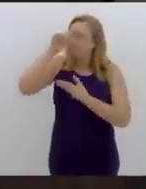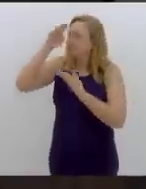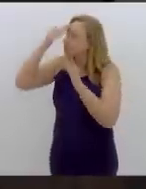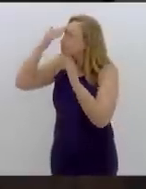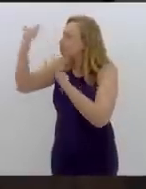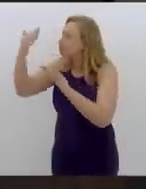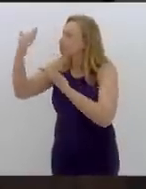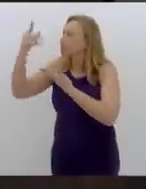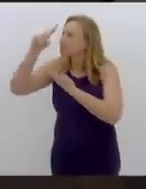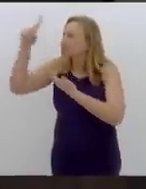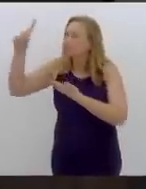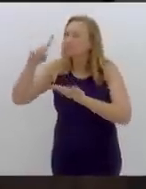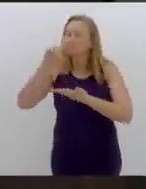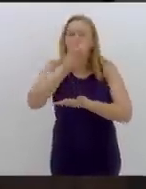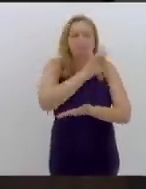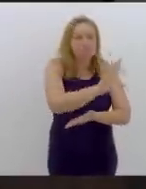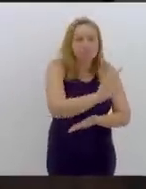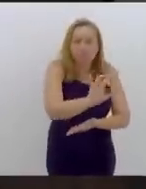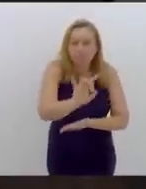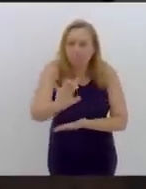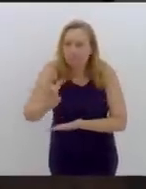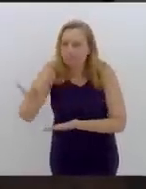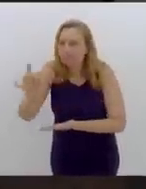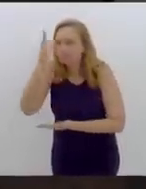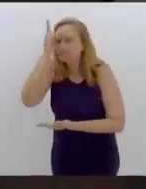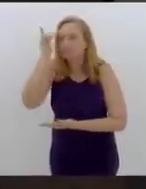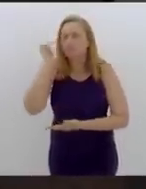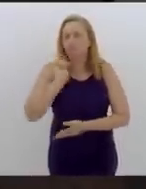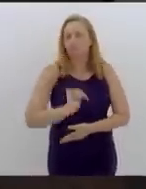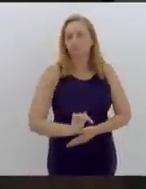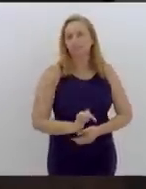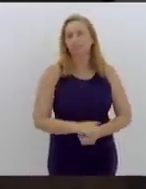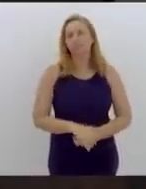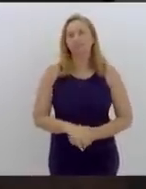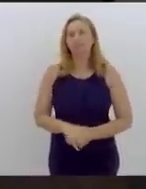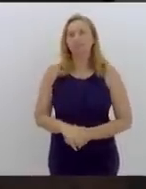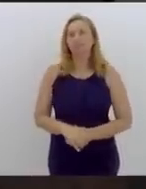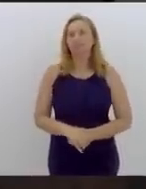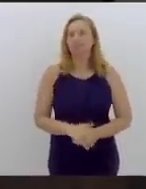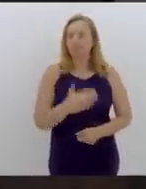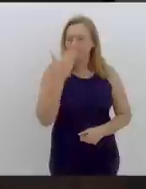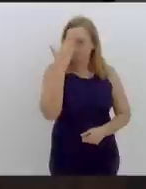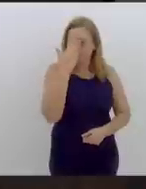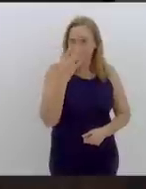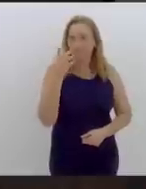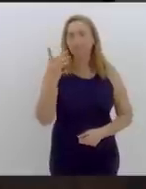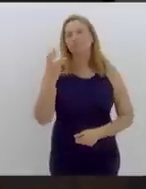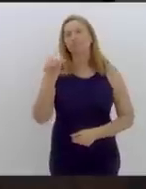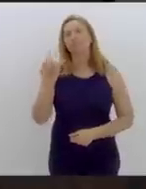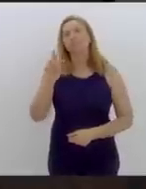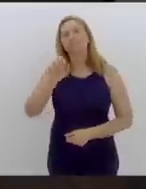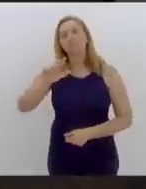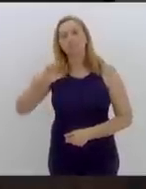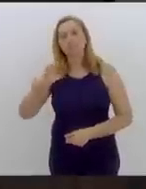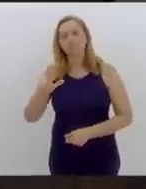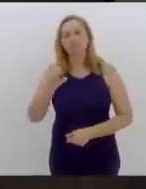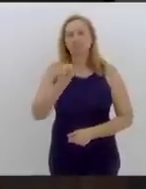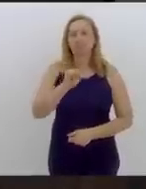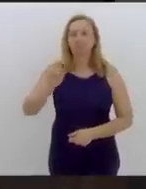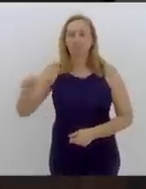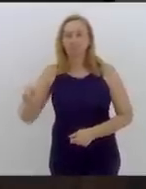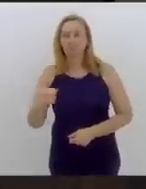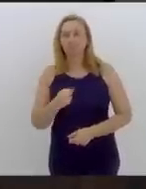quero agradecer a cada pessoa que presente Quero Agradecer agora o Coronel assista aqui representando a polícia militar